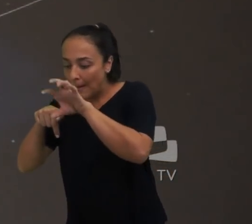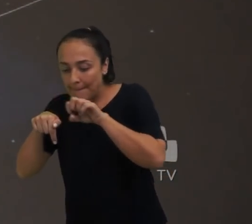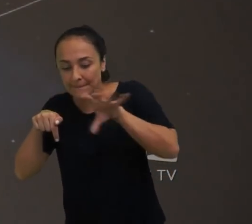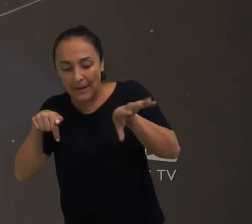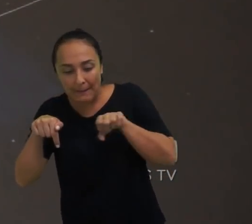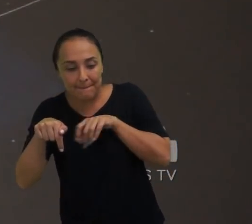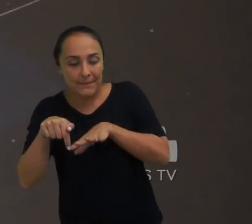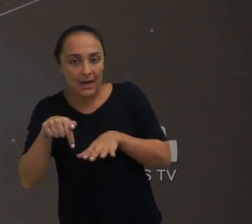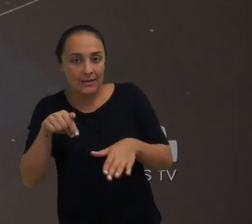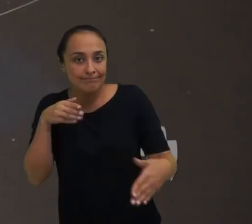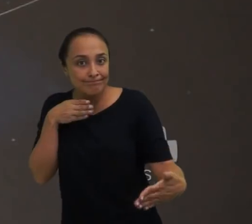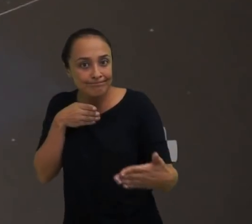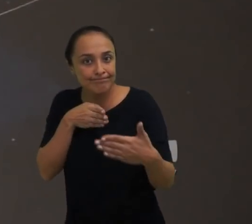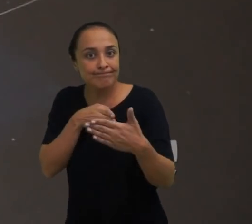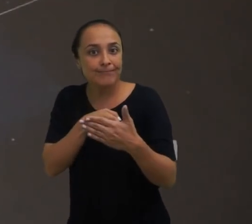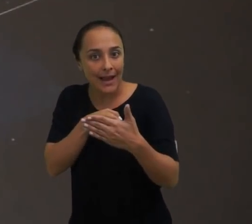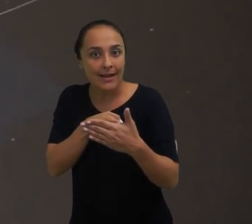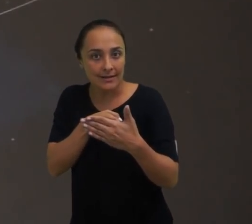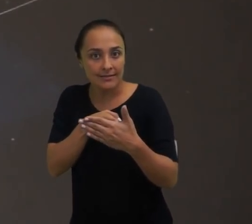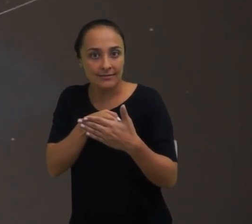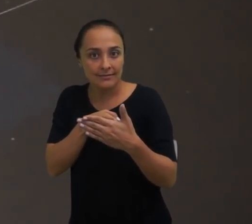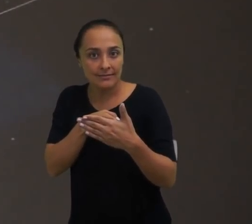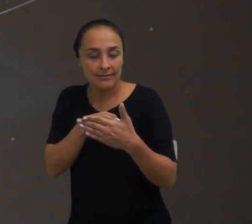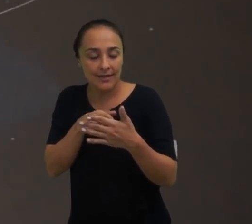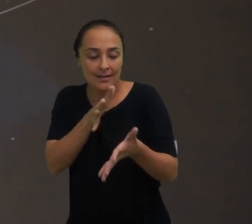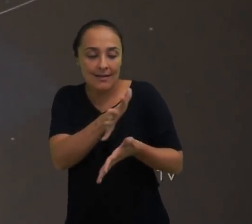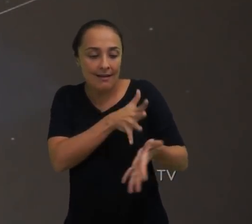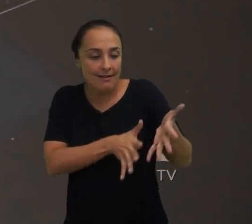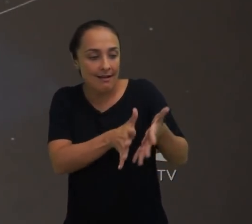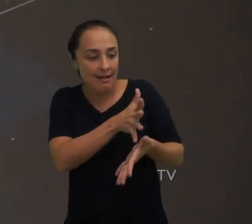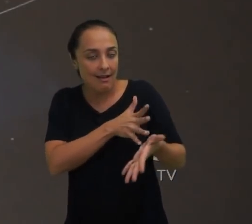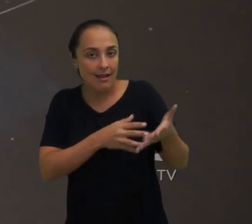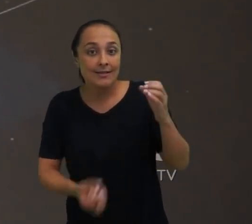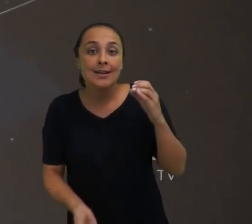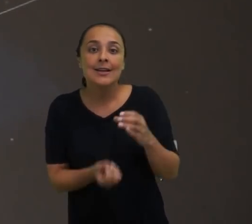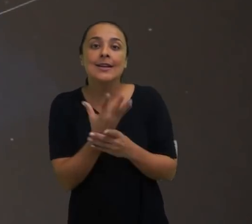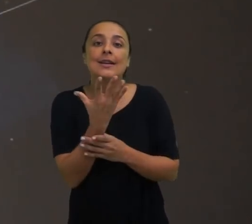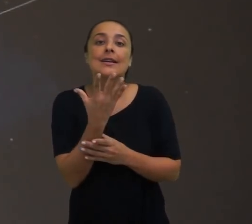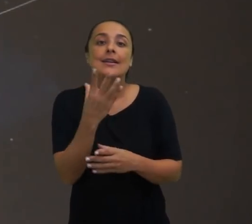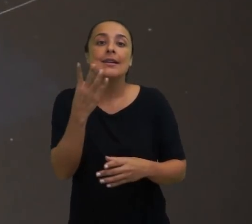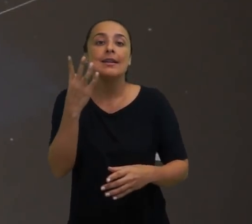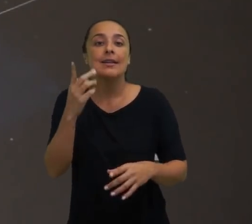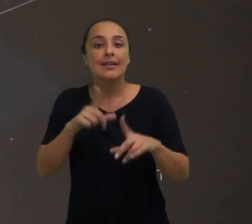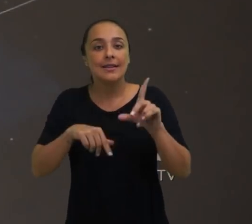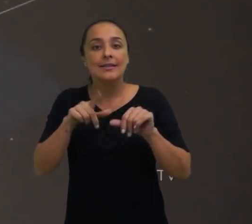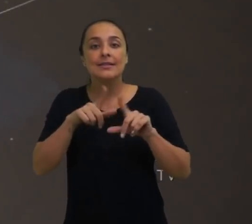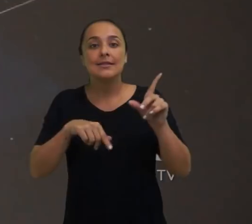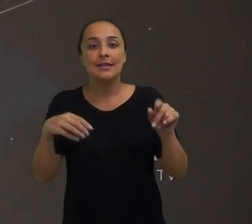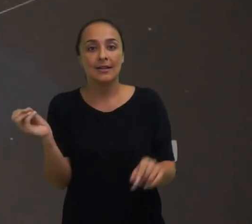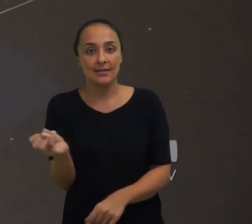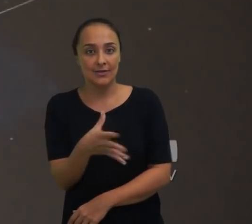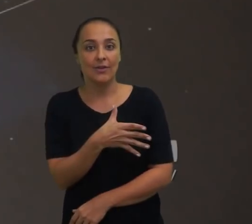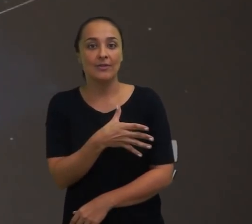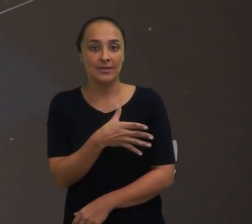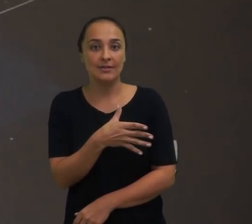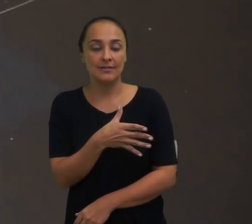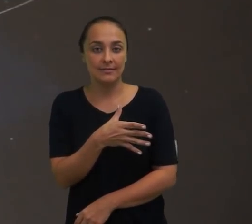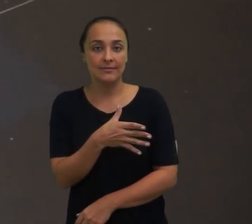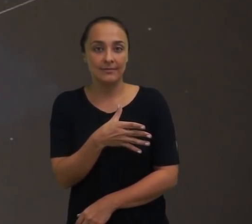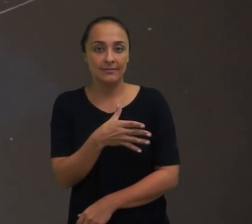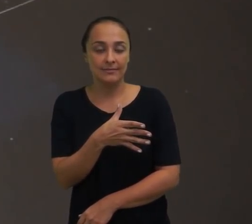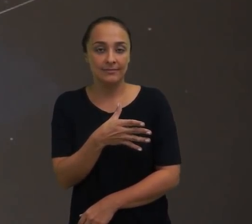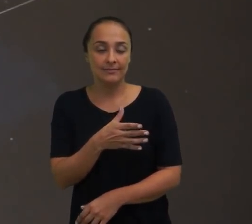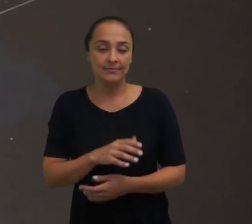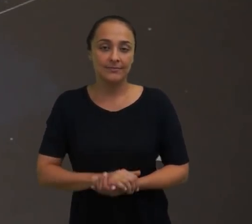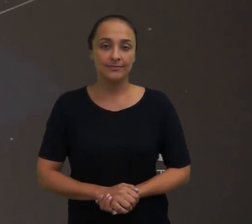algumas poucas centenas de anos-luz. Tá? E, no máximo, eles cessam a formação de novas estrelas no núcleo da galáxia. Mas